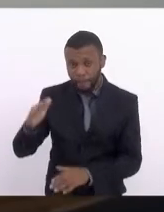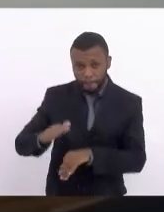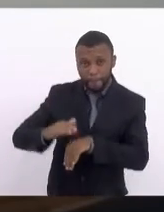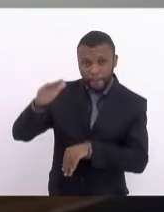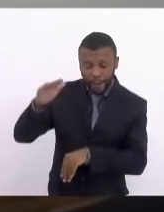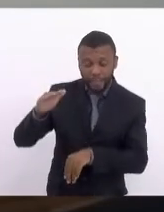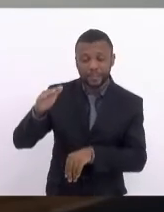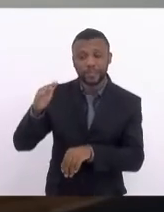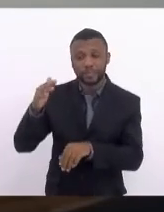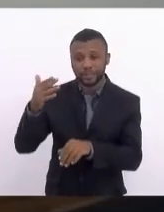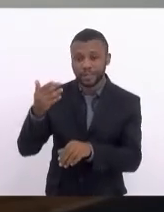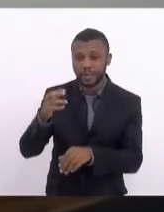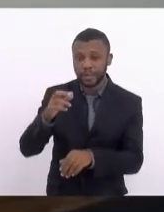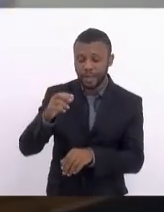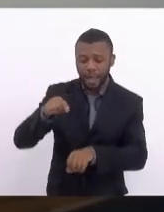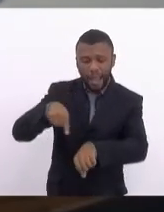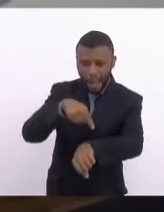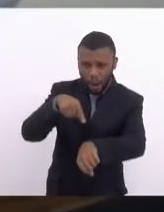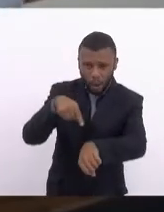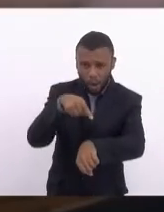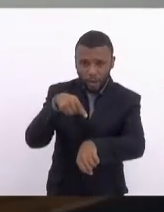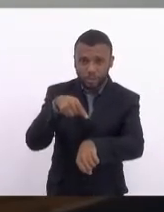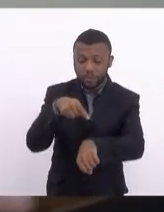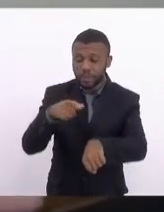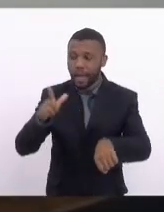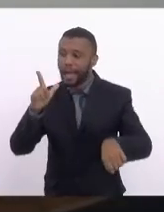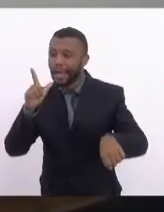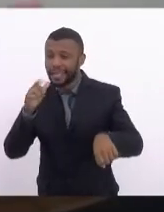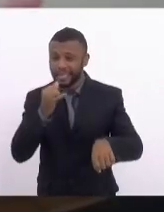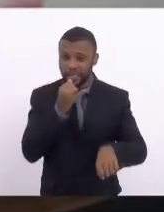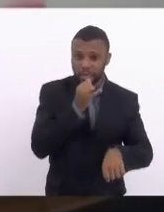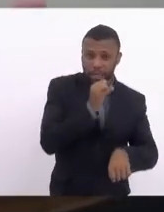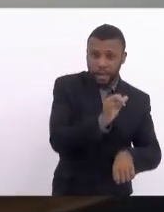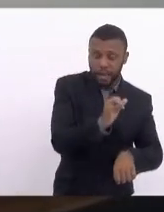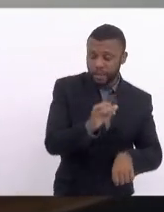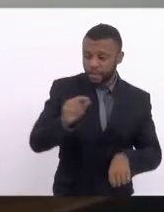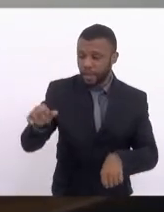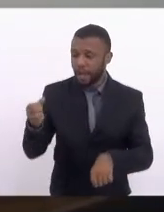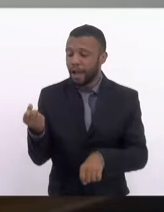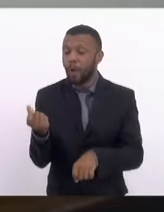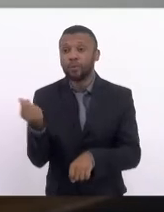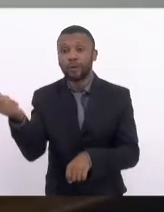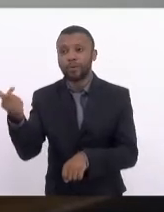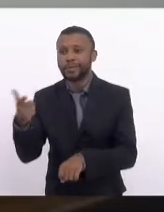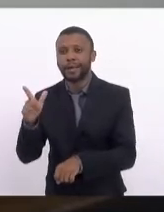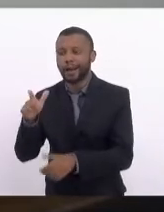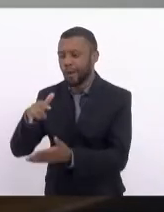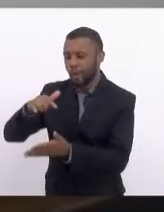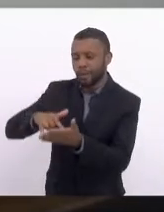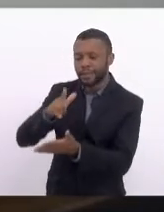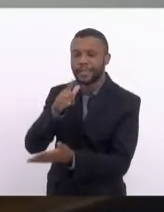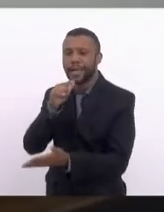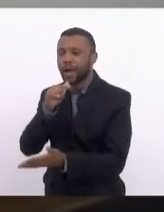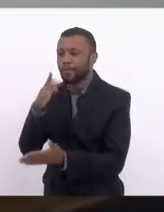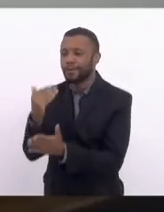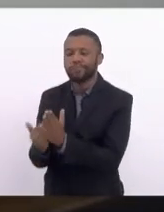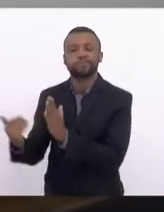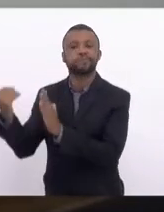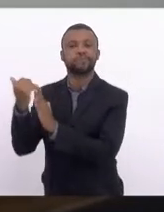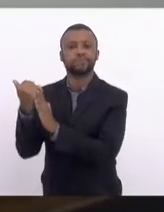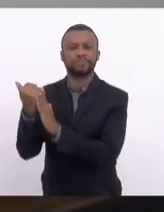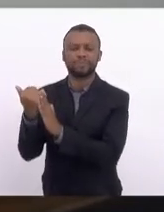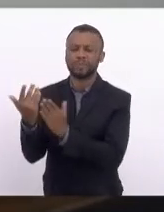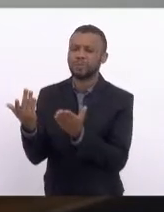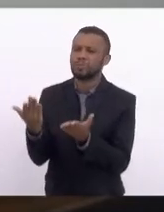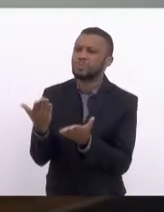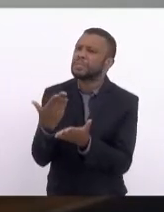consumo de energia elétrica, maior o valor da conta de água. O que isso tem a ver? O que tem a ver a quantidade de relógios que marcam